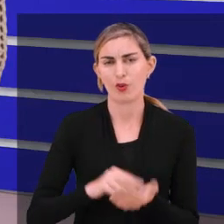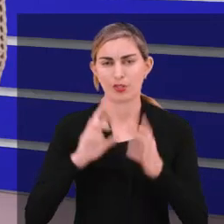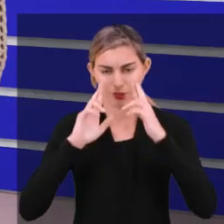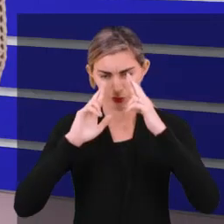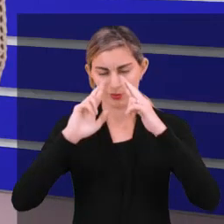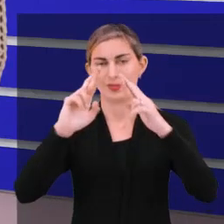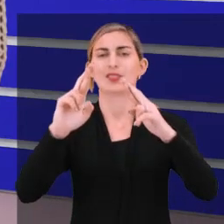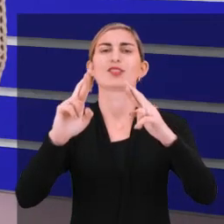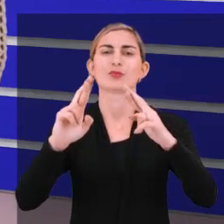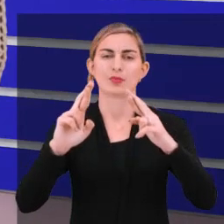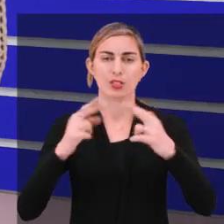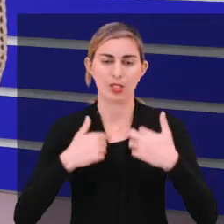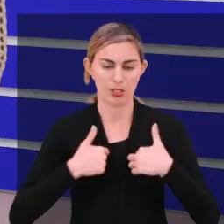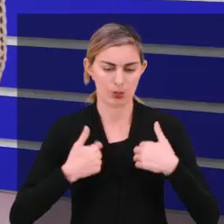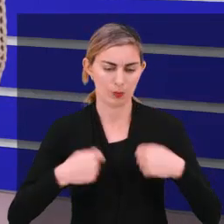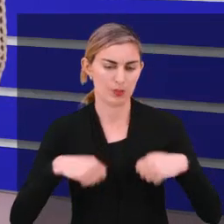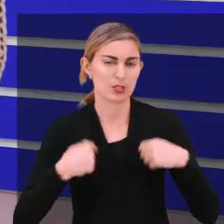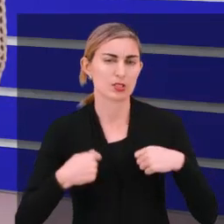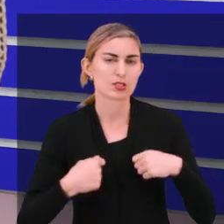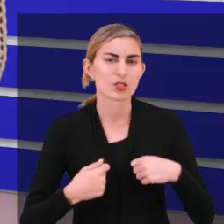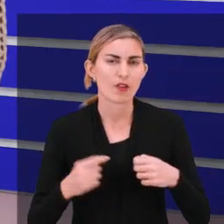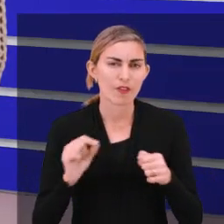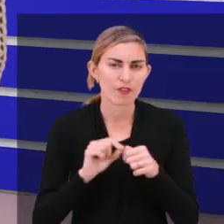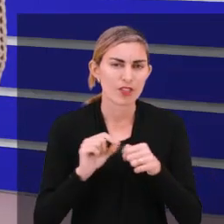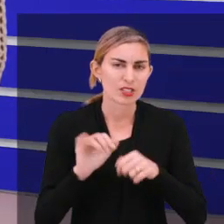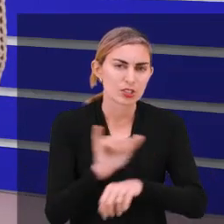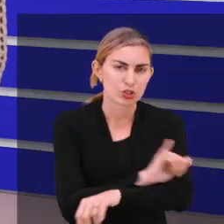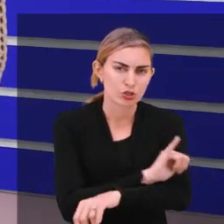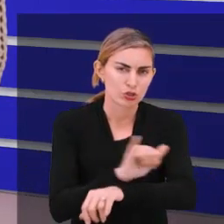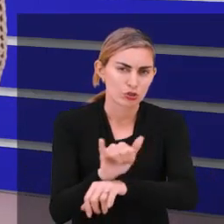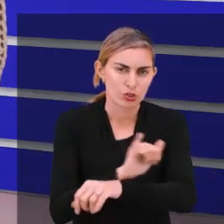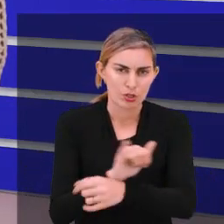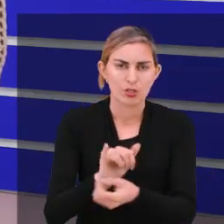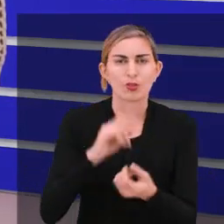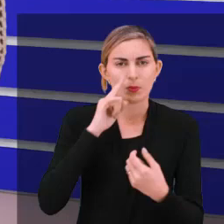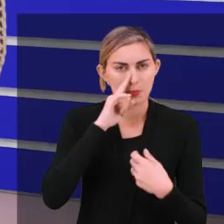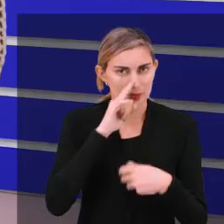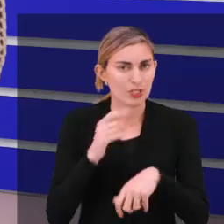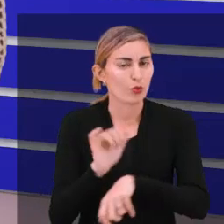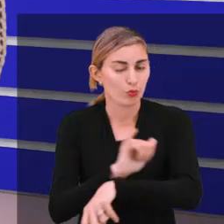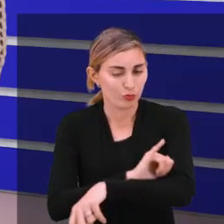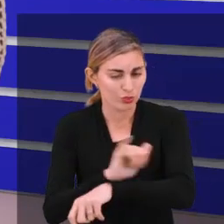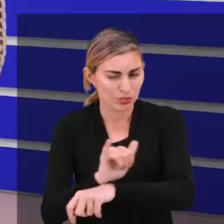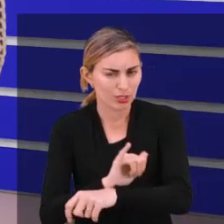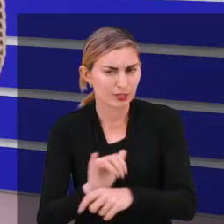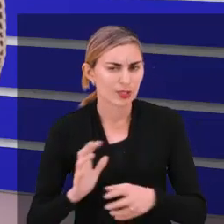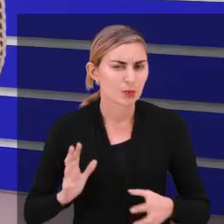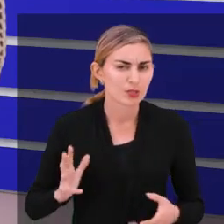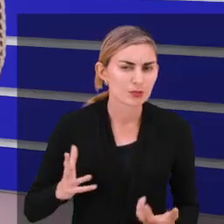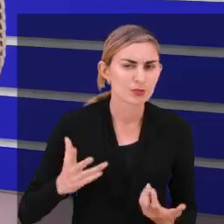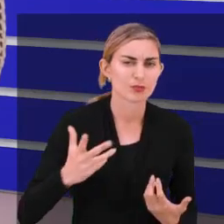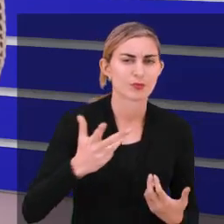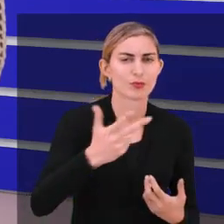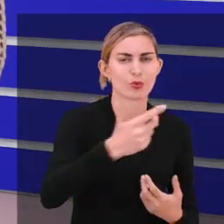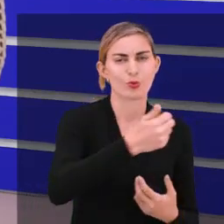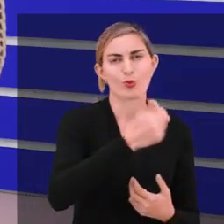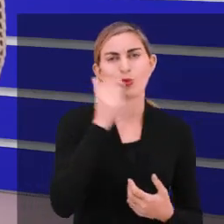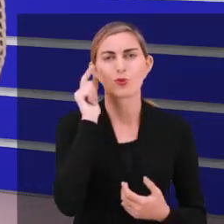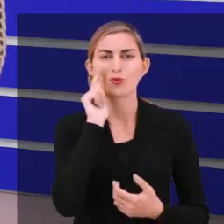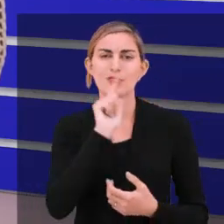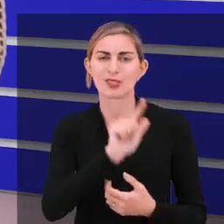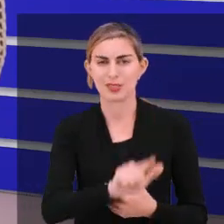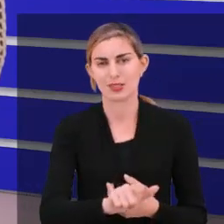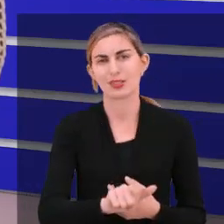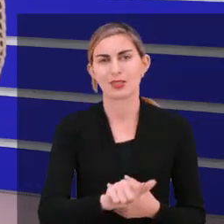do respeito. Eu tive que fazer uma estratégia perigosa, mas eu consegui